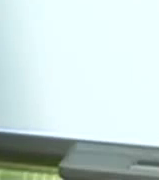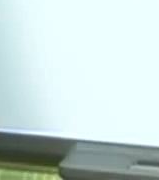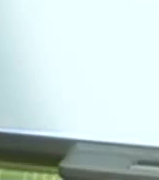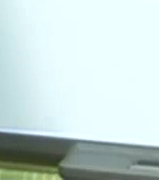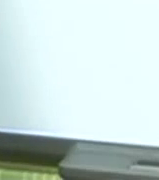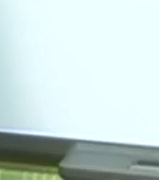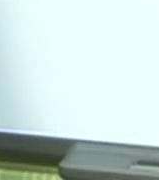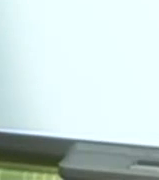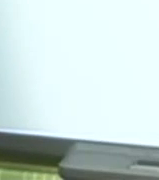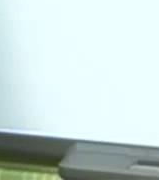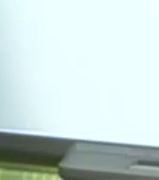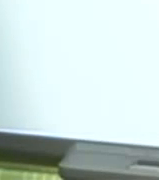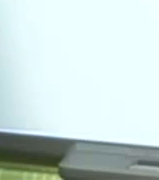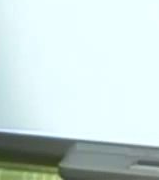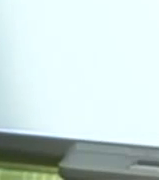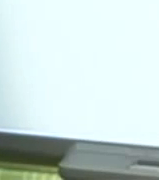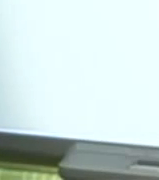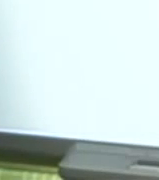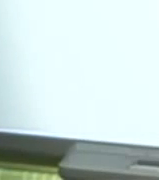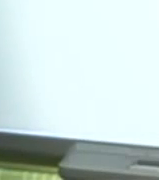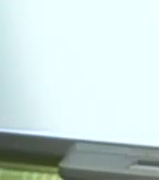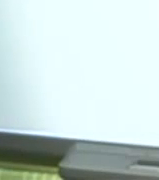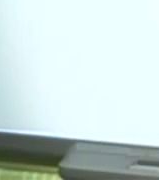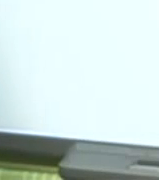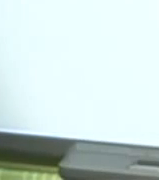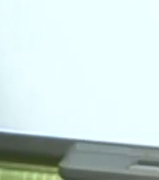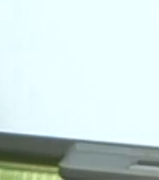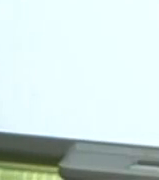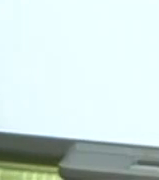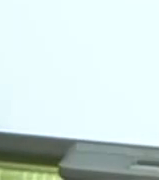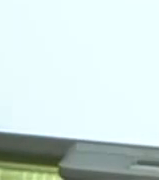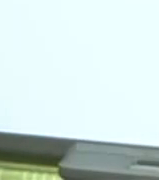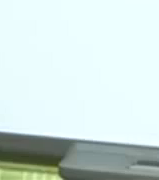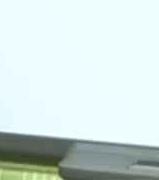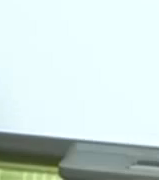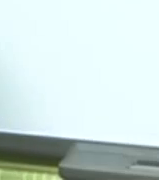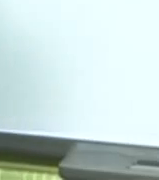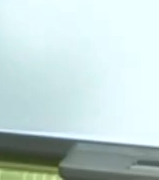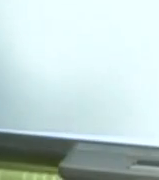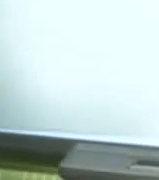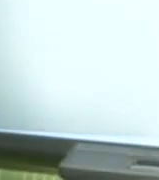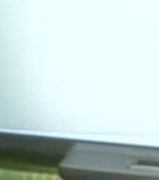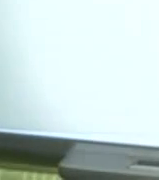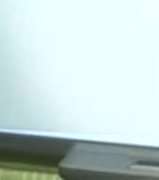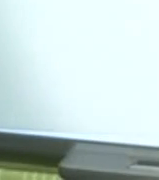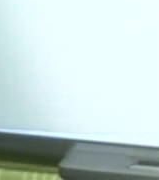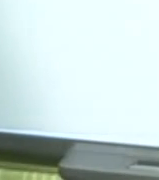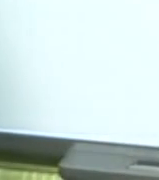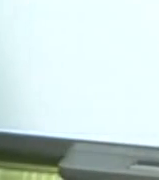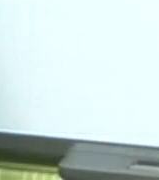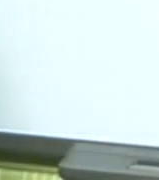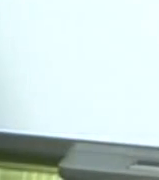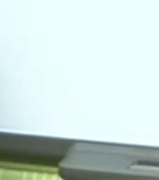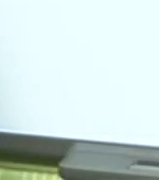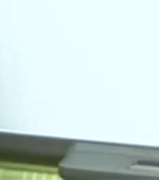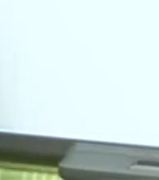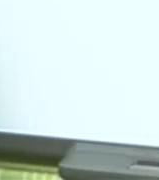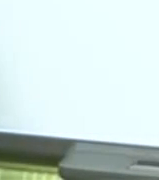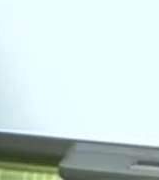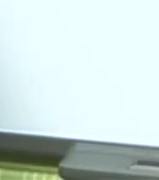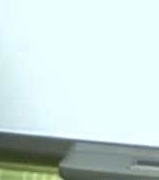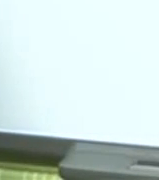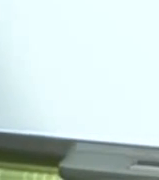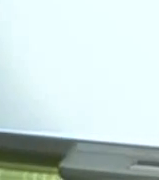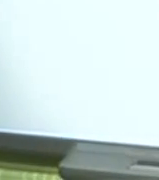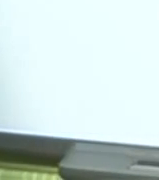Olá, vamos dar continuidade então à nossa aula, que trata aí sobre o assunto de Bootstrap, interface visual. Nós